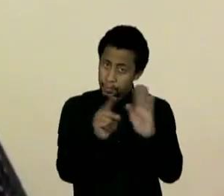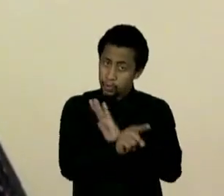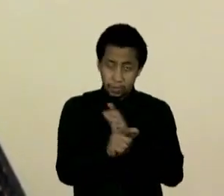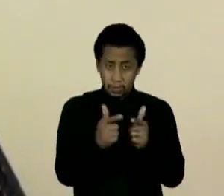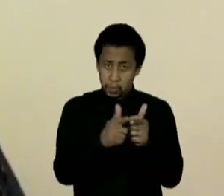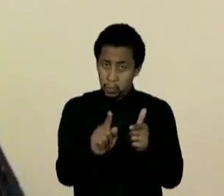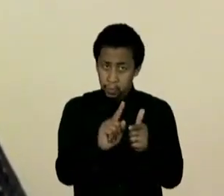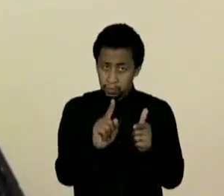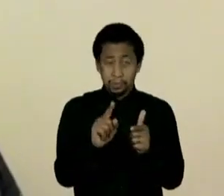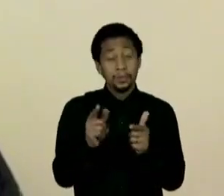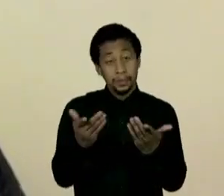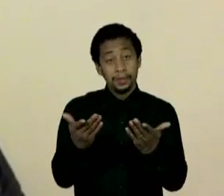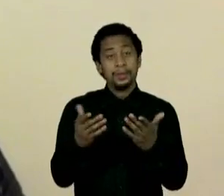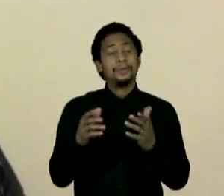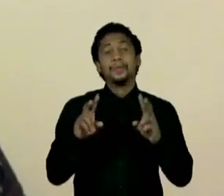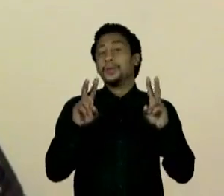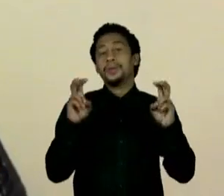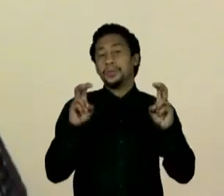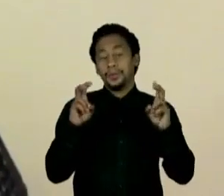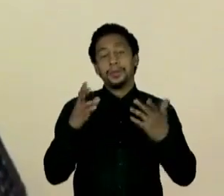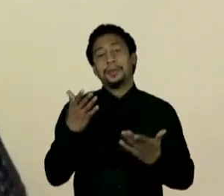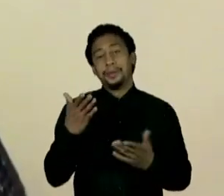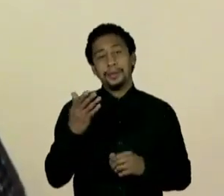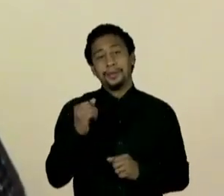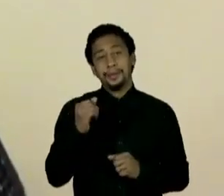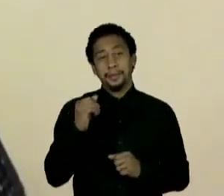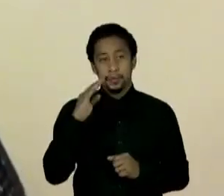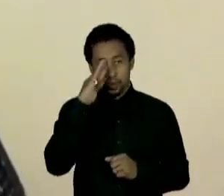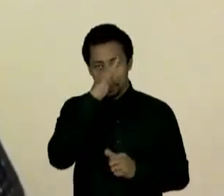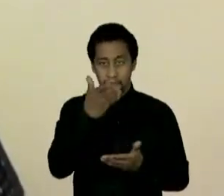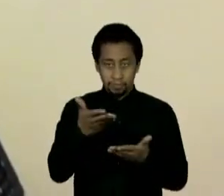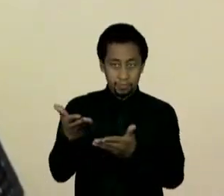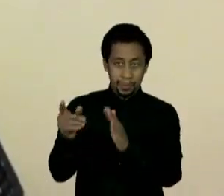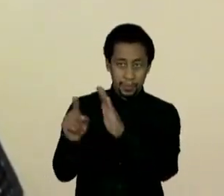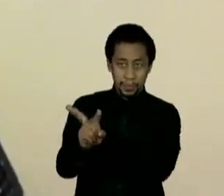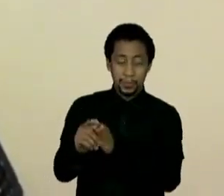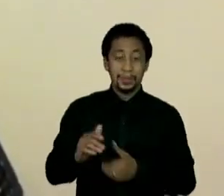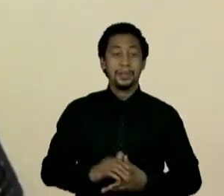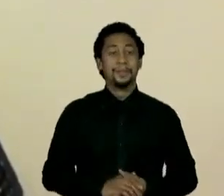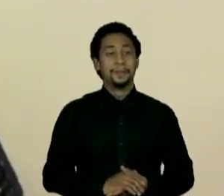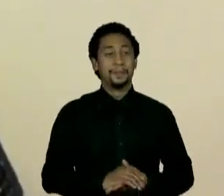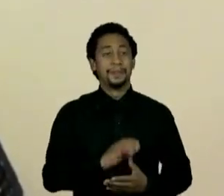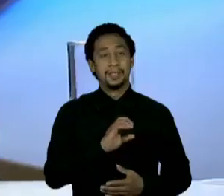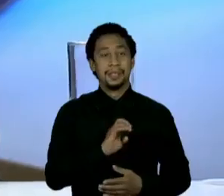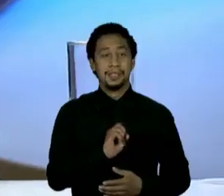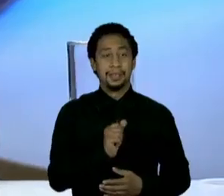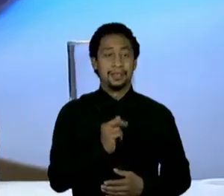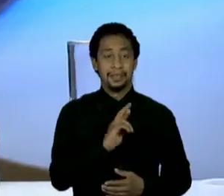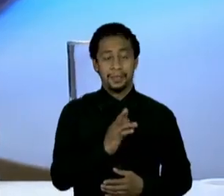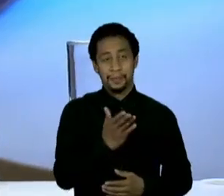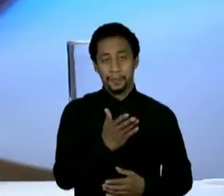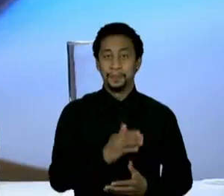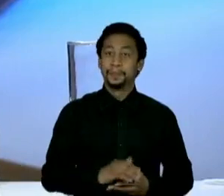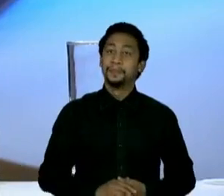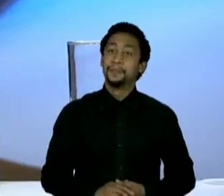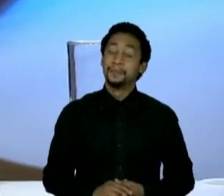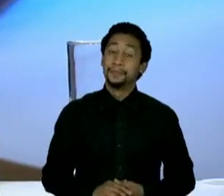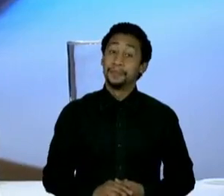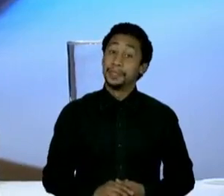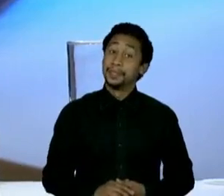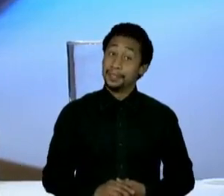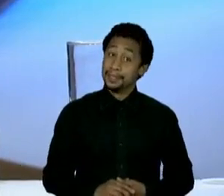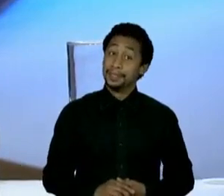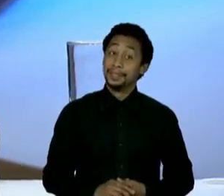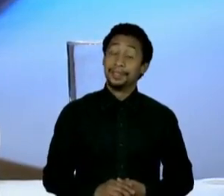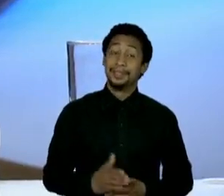mesmo assunto com relação ao bolsonaro ele pode fazer a pergunta vai César então continuam eu sou o